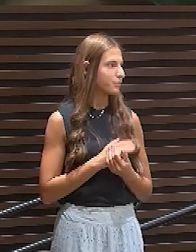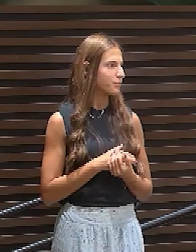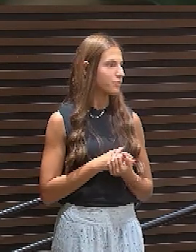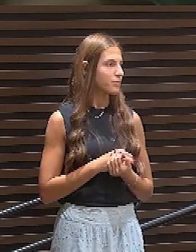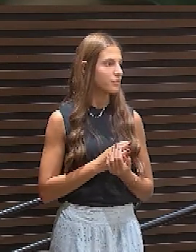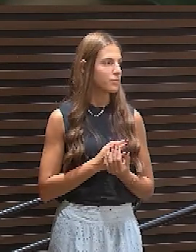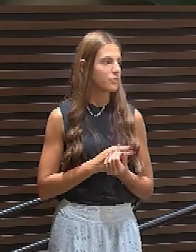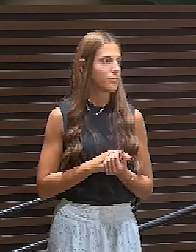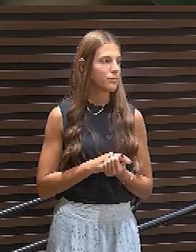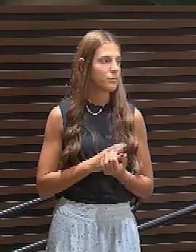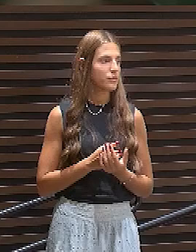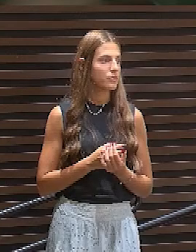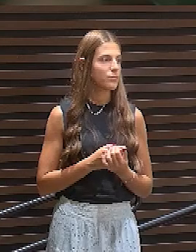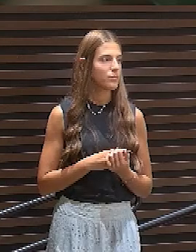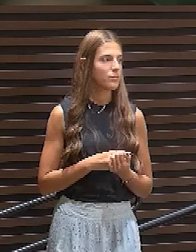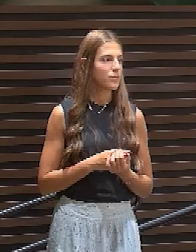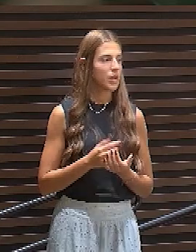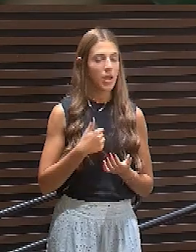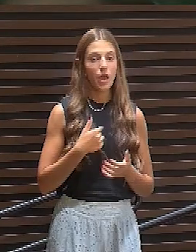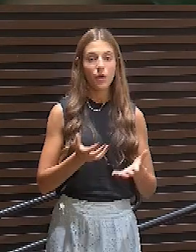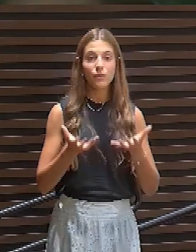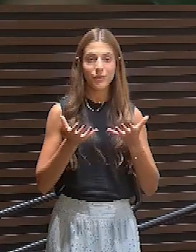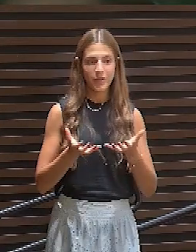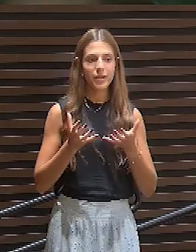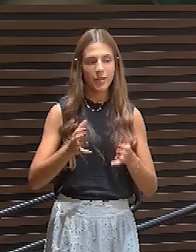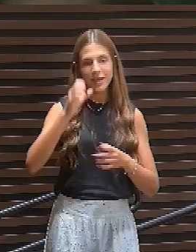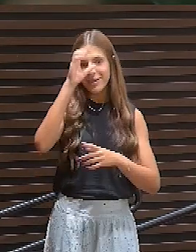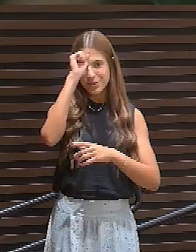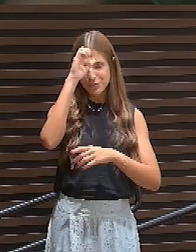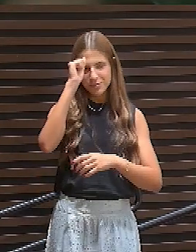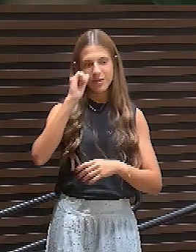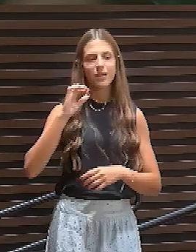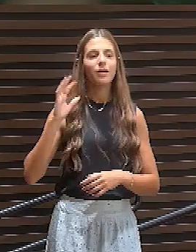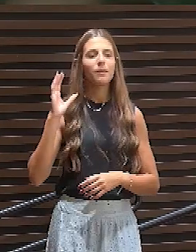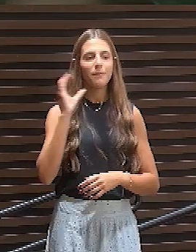Eu queria andar mais rápido, mas